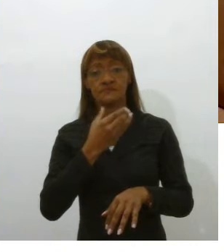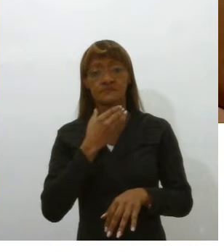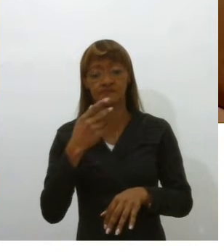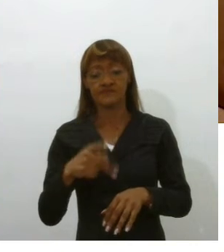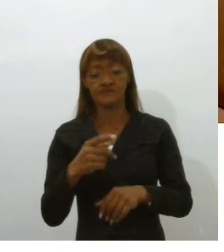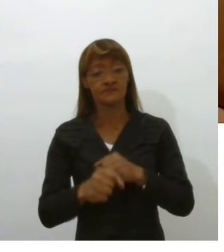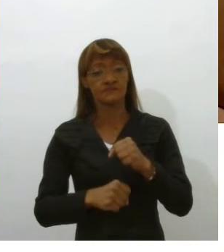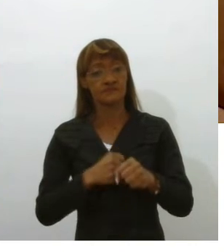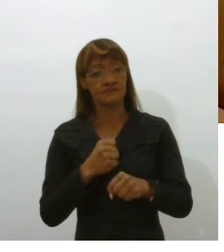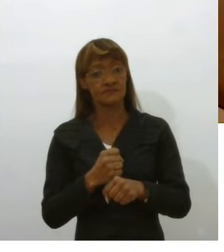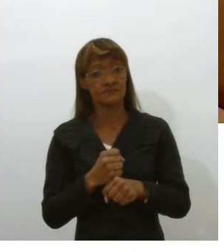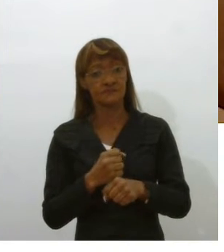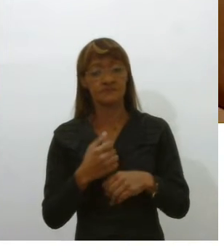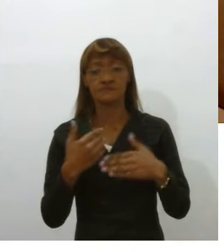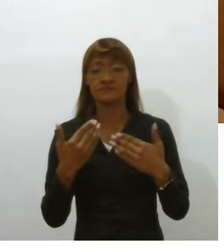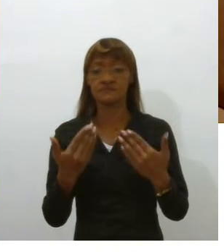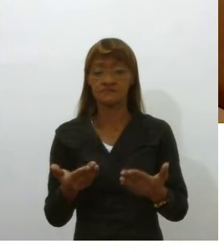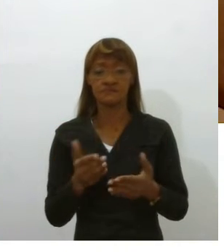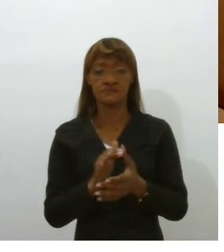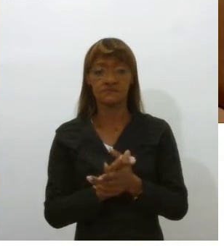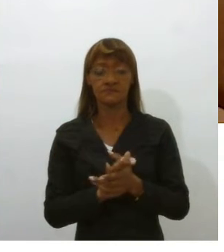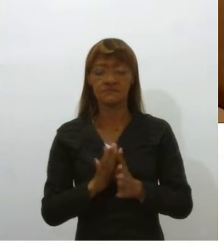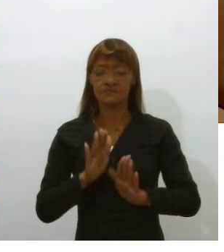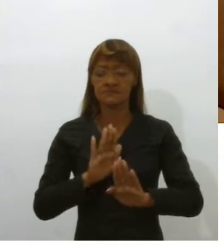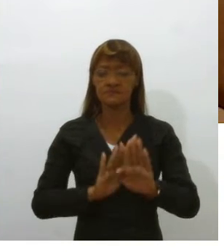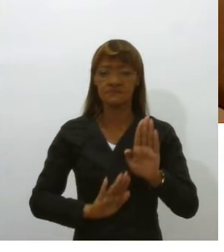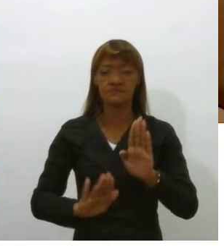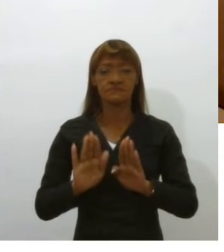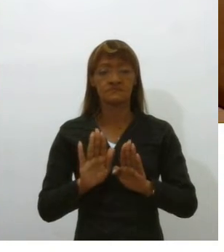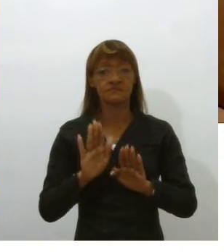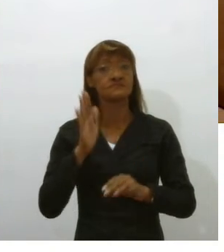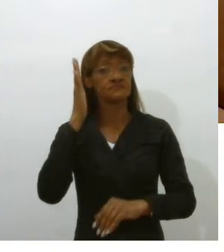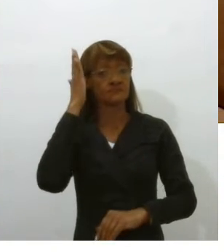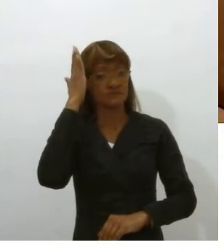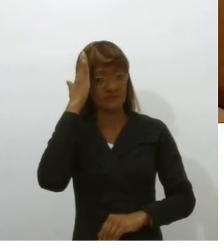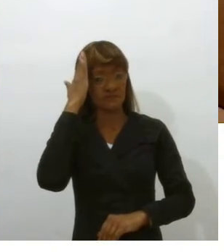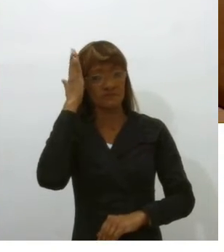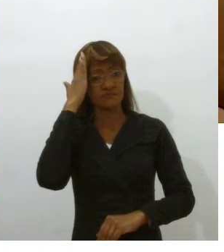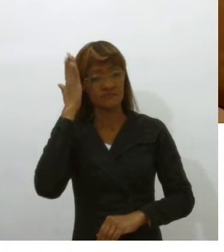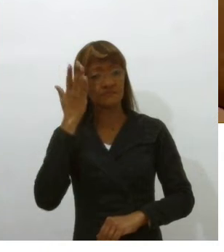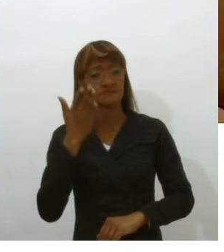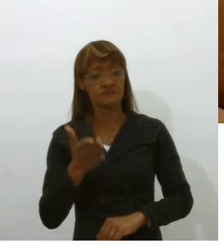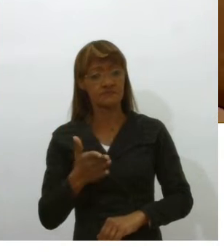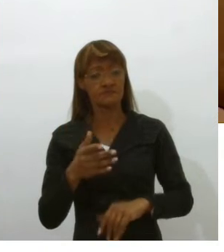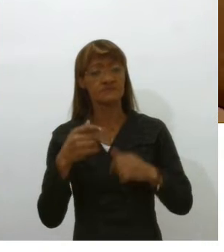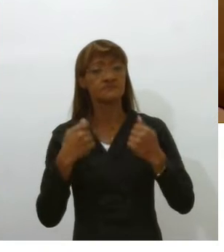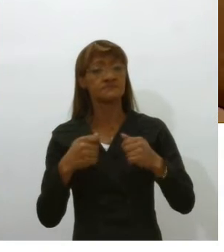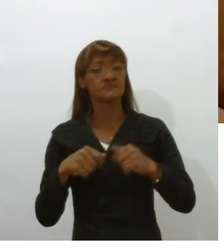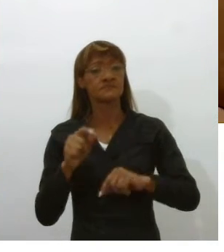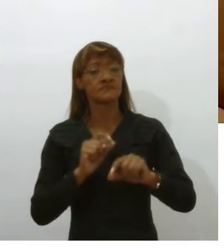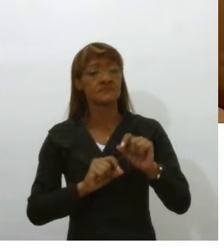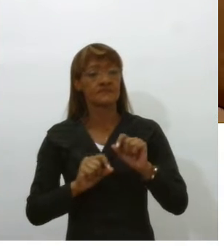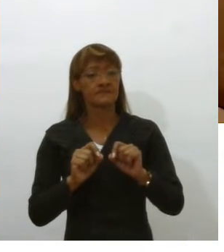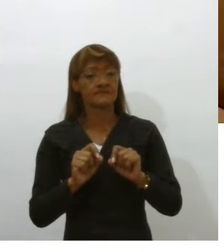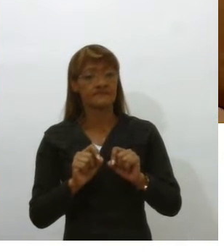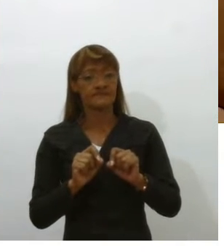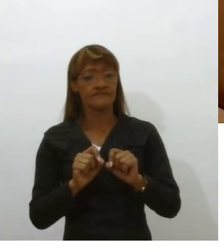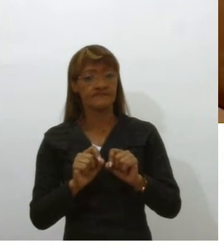por prudência, eu entendo que uma matéria dessa deveria ser deixada para o